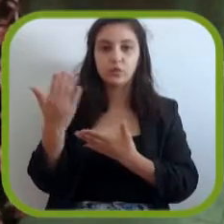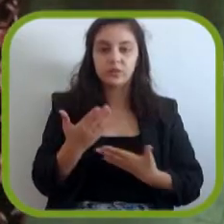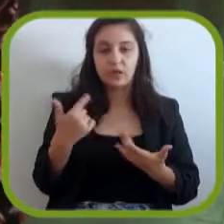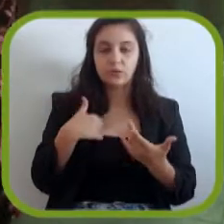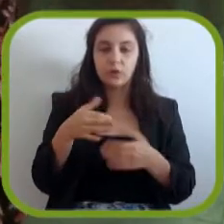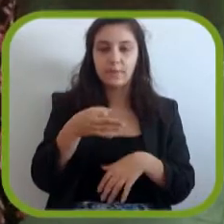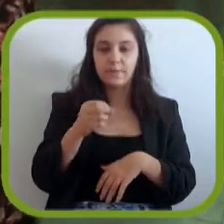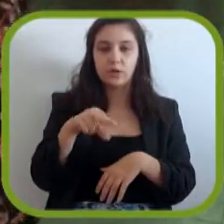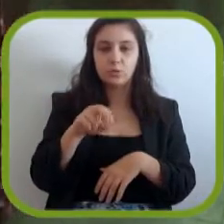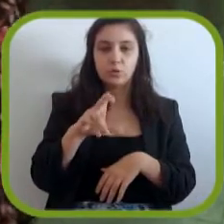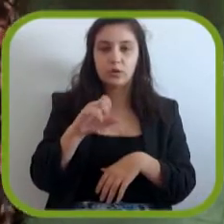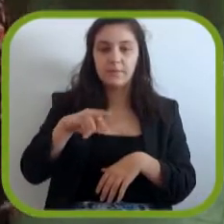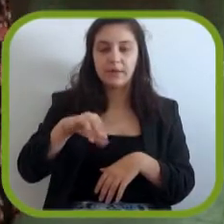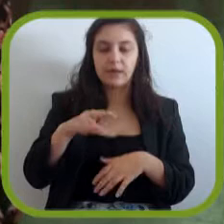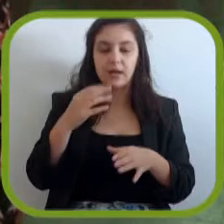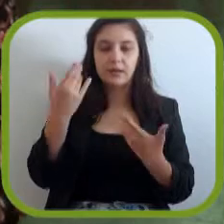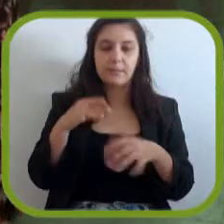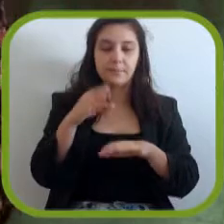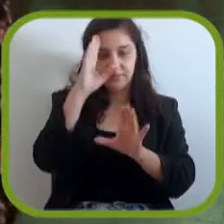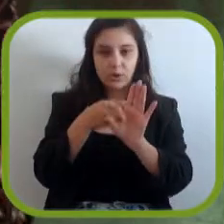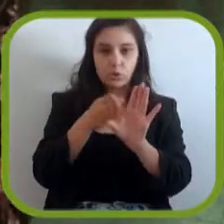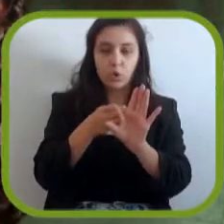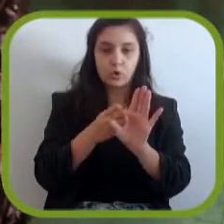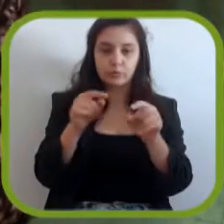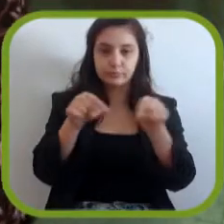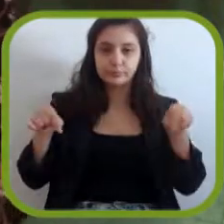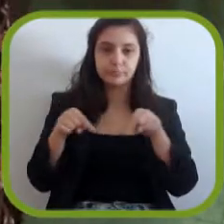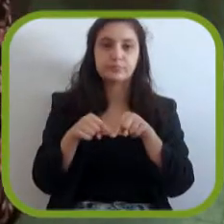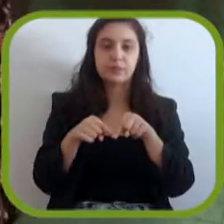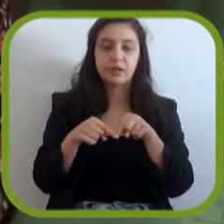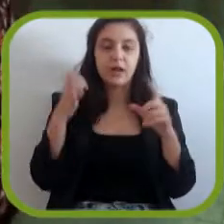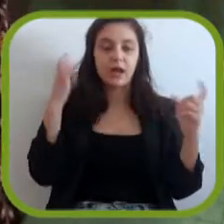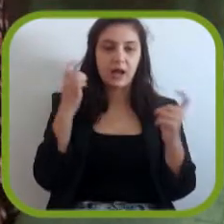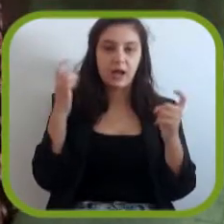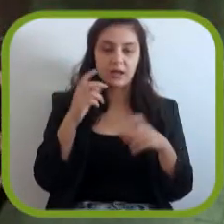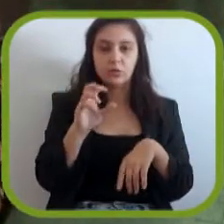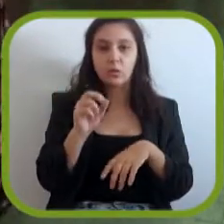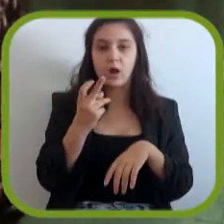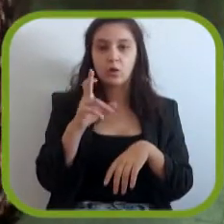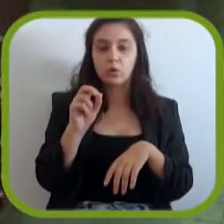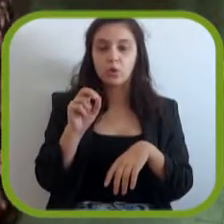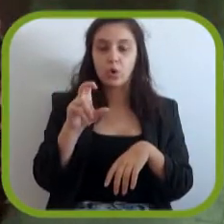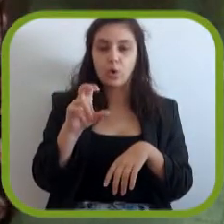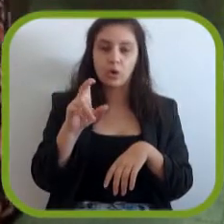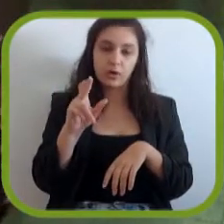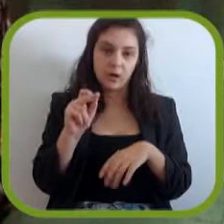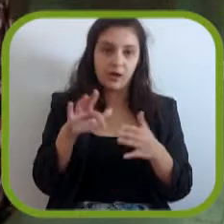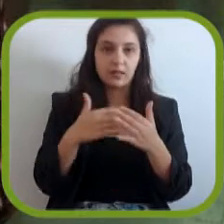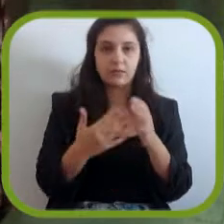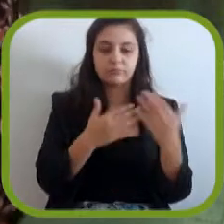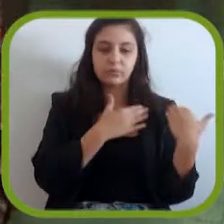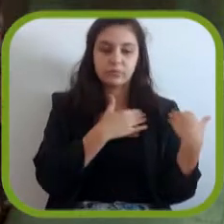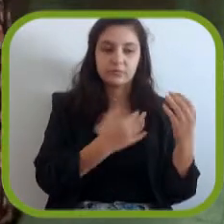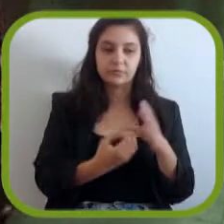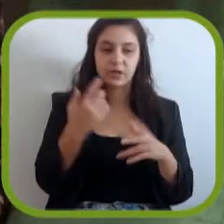do Panorâmica desta semana. Psicólogo, clínico e coordenador da Rádio Aurora, a outra voz. Foi o